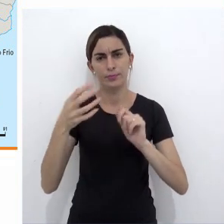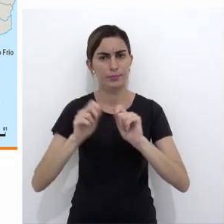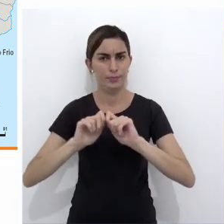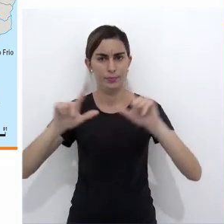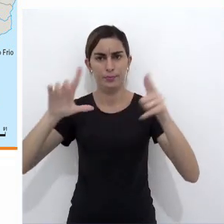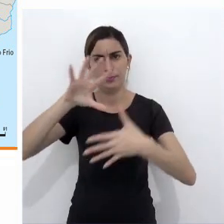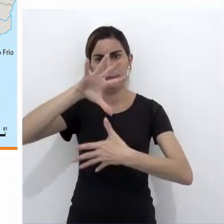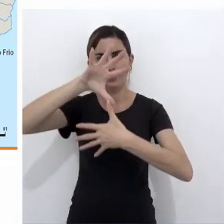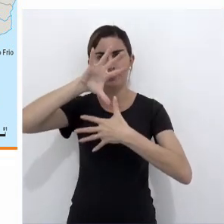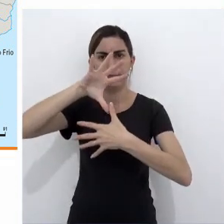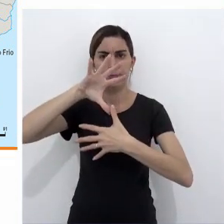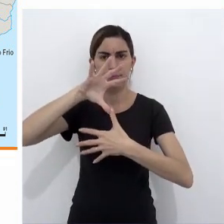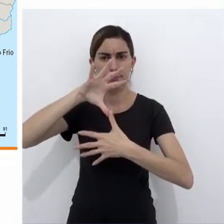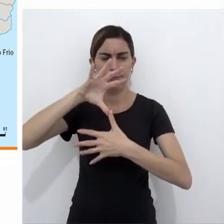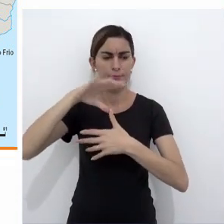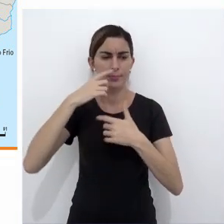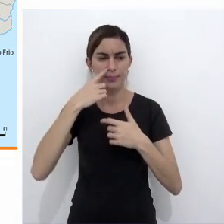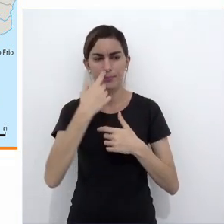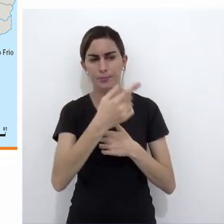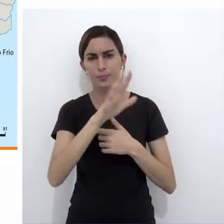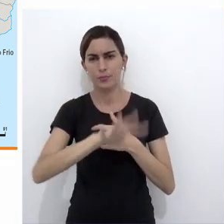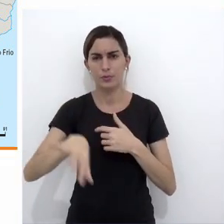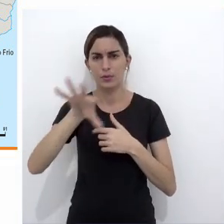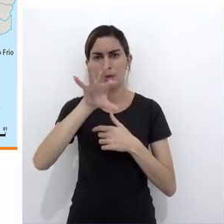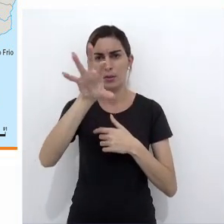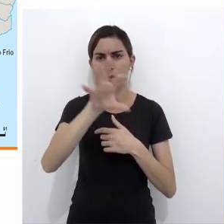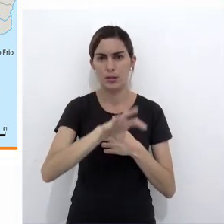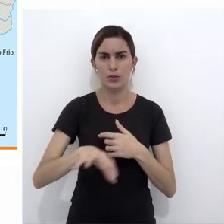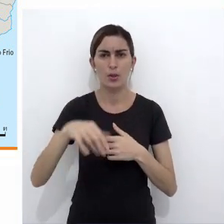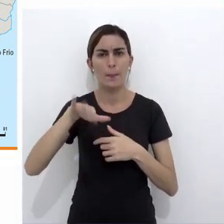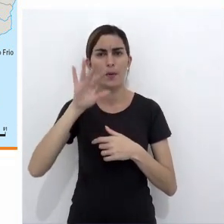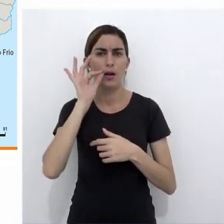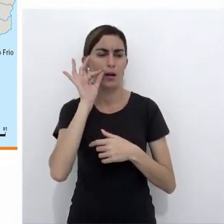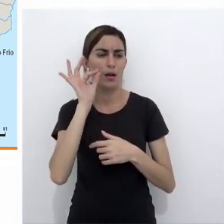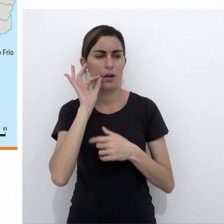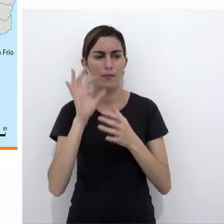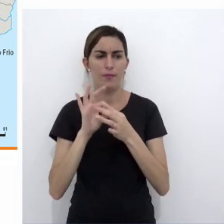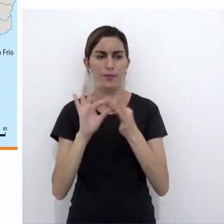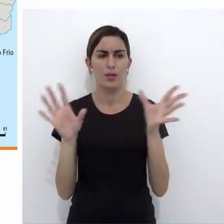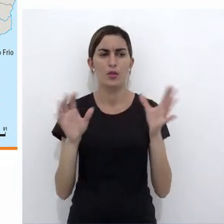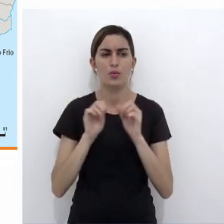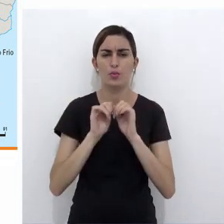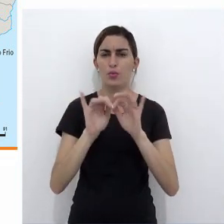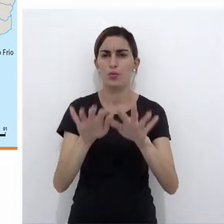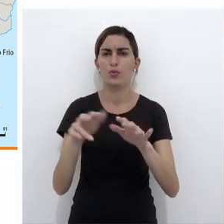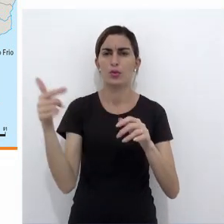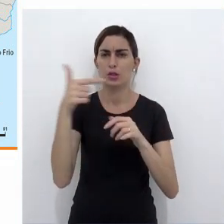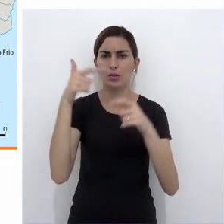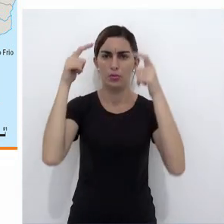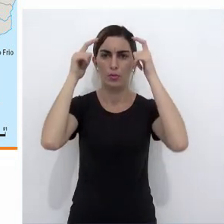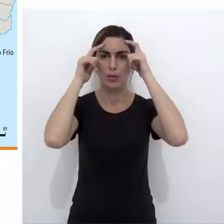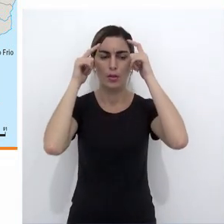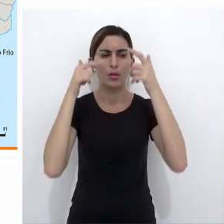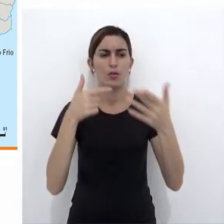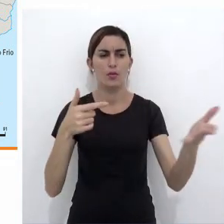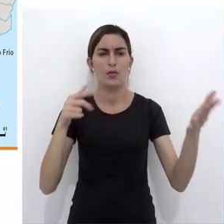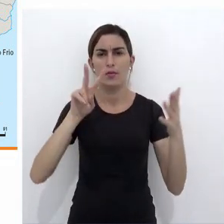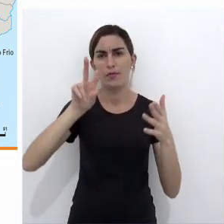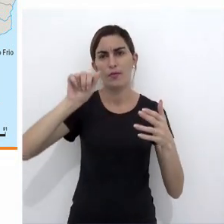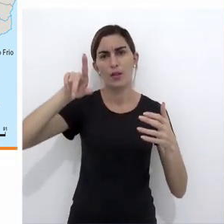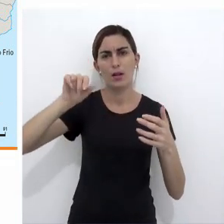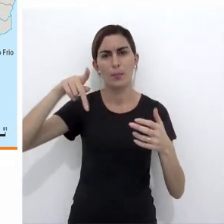mapa, não é? Na região onde mais o café se expandiu durante o segundo reinado. O Vale do